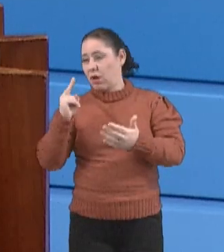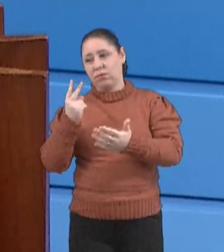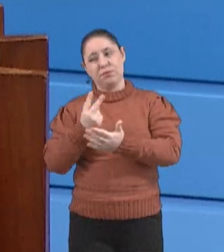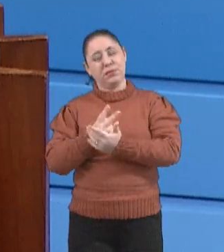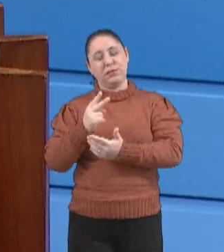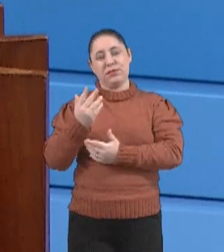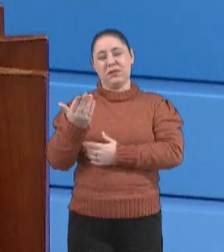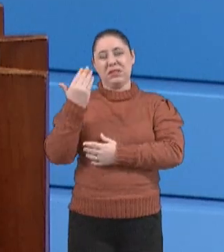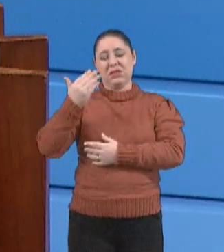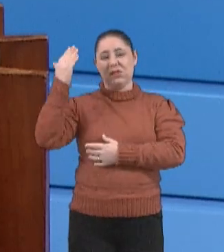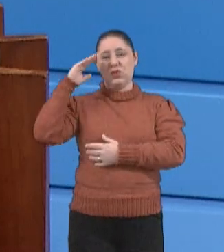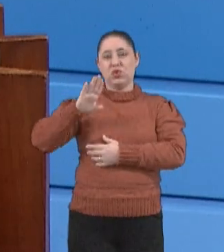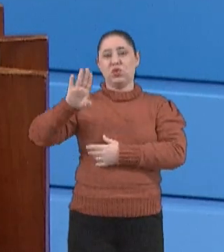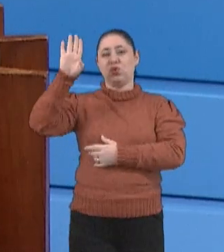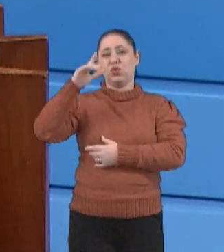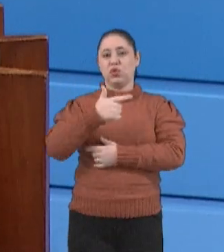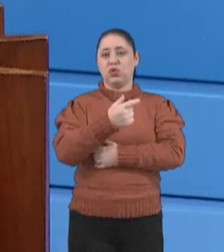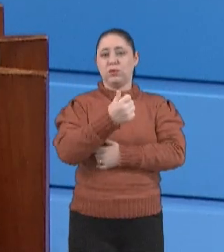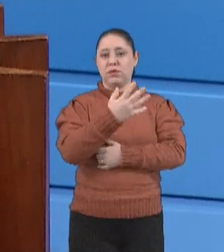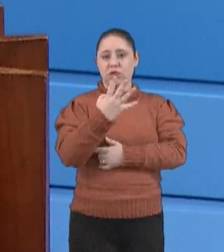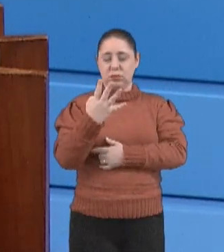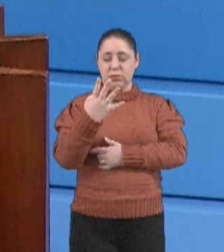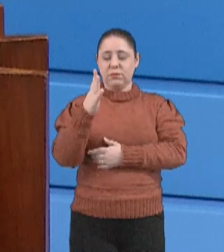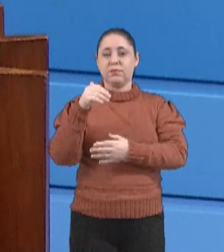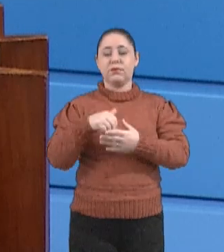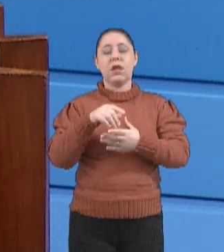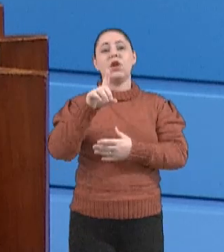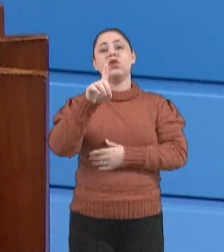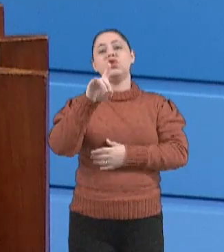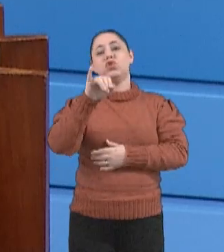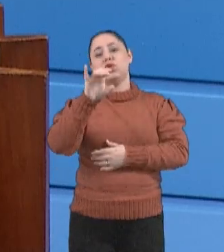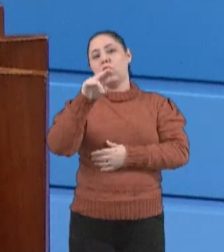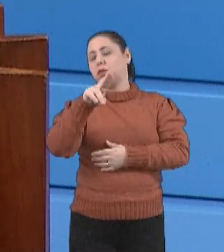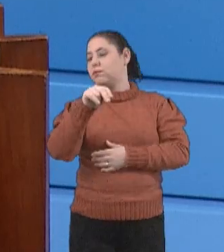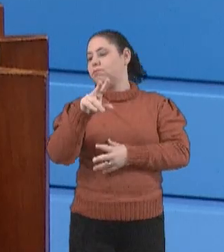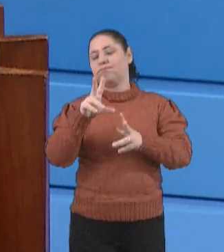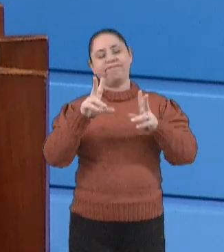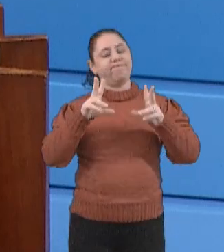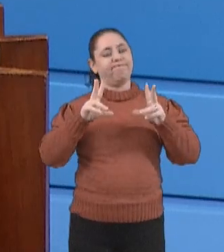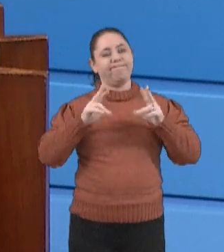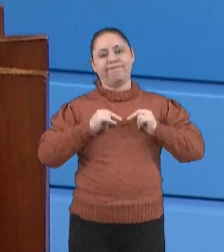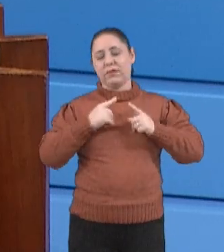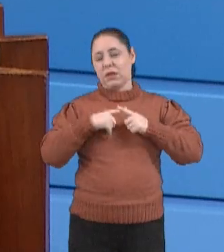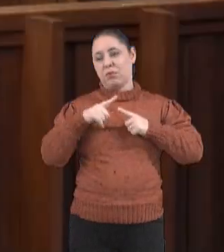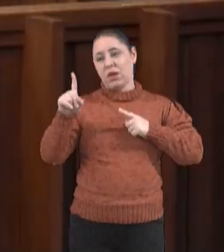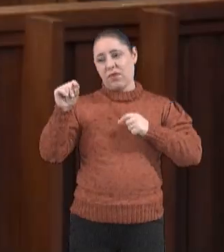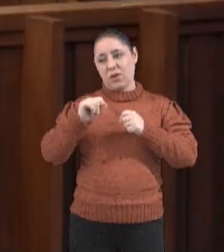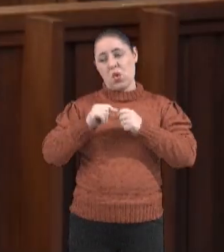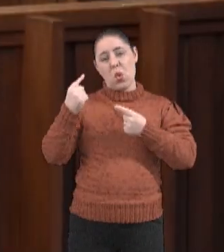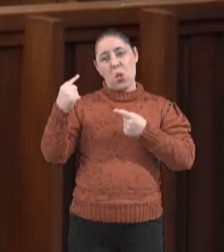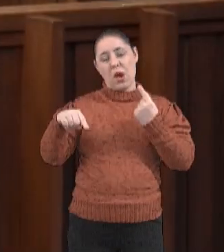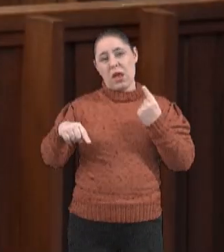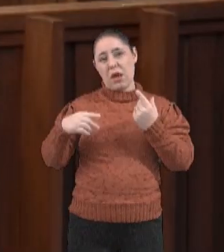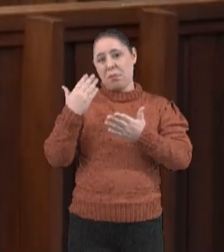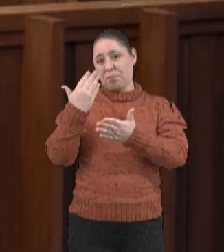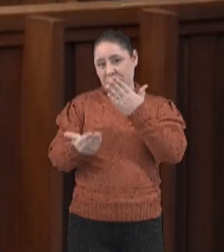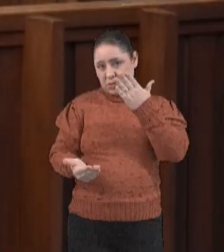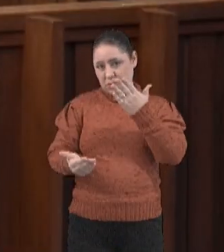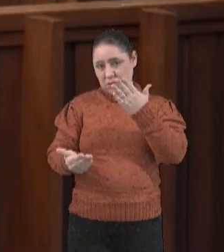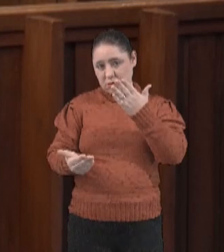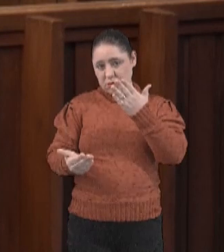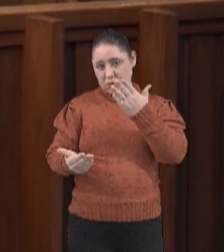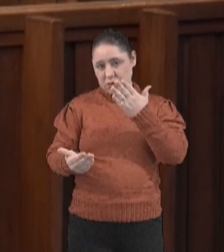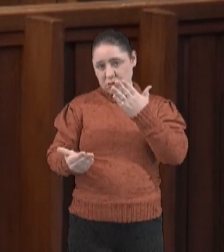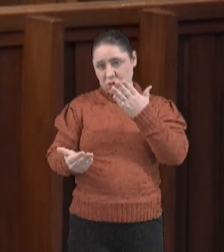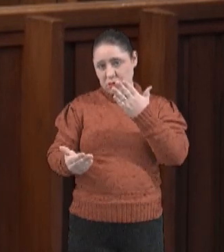Andradina nas eleições de 2024. A Dione realmente não merecia o que foi submetido, mais do que a derrota. É